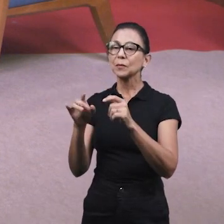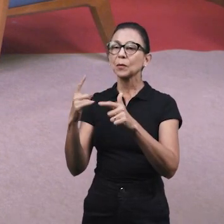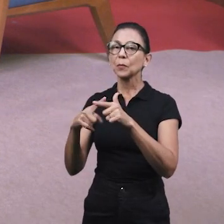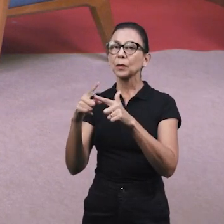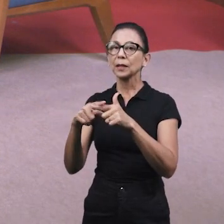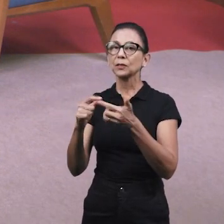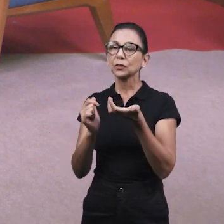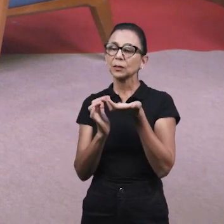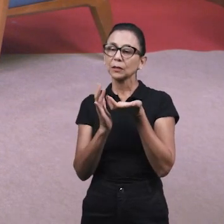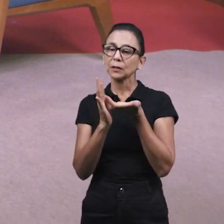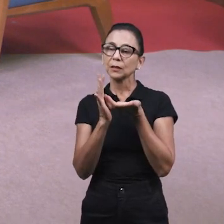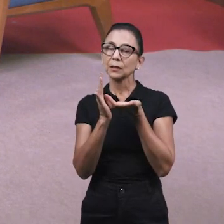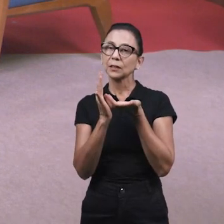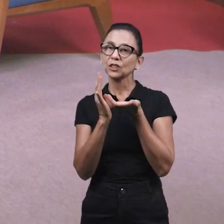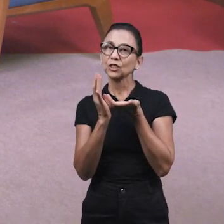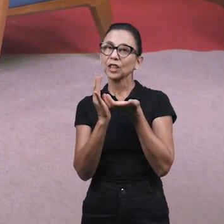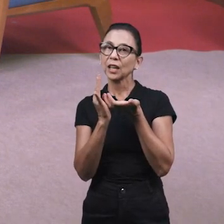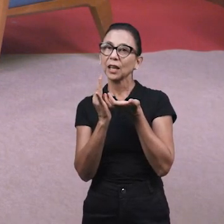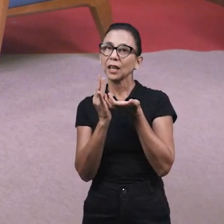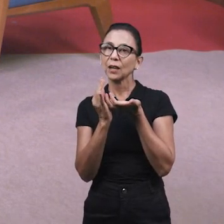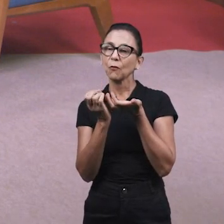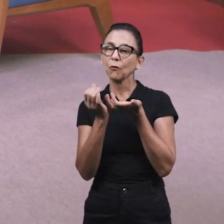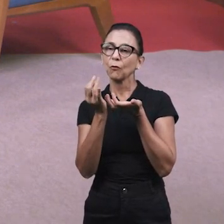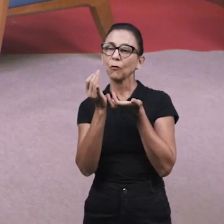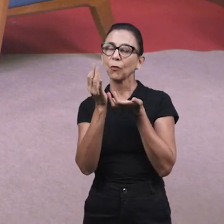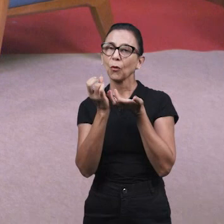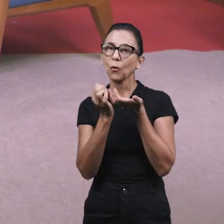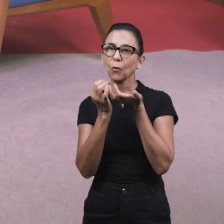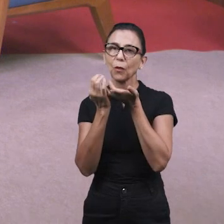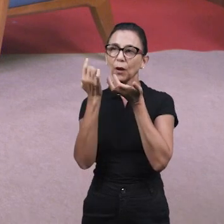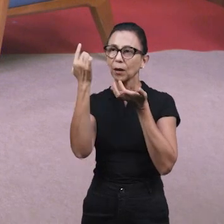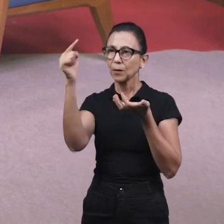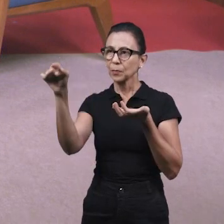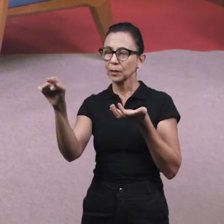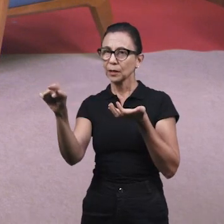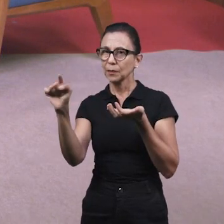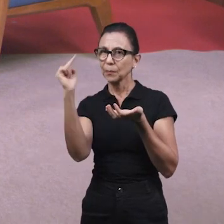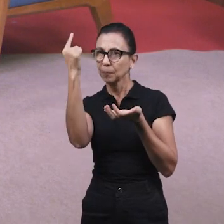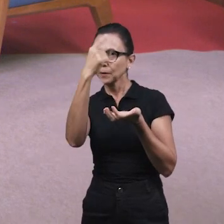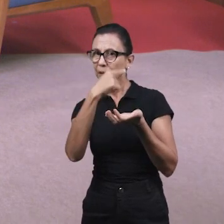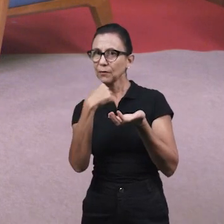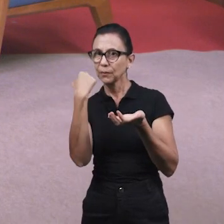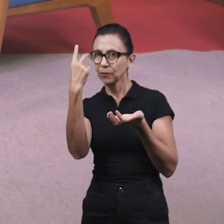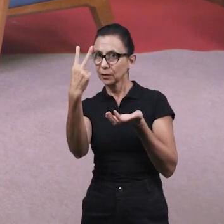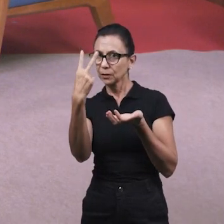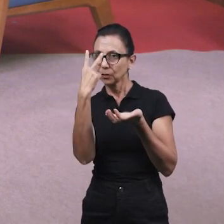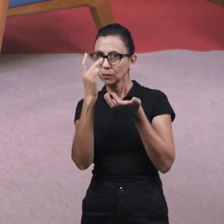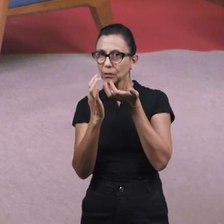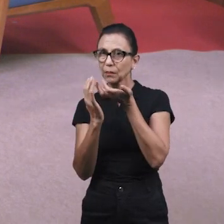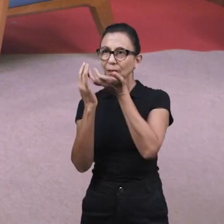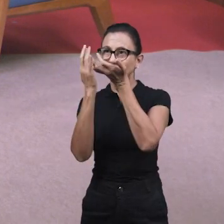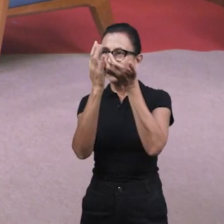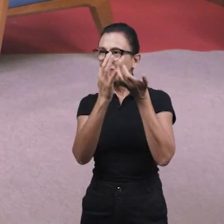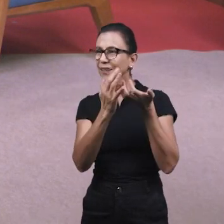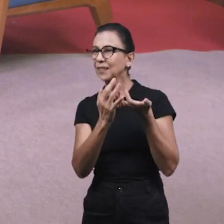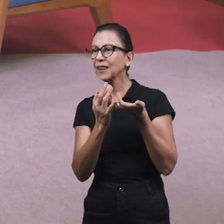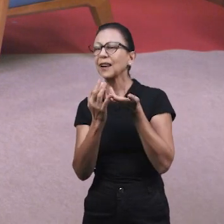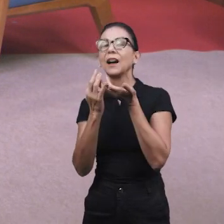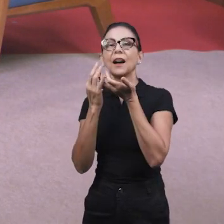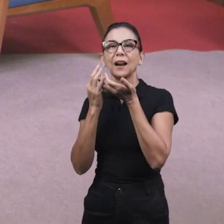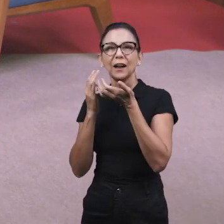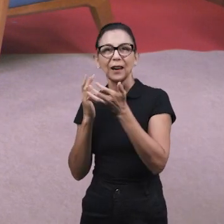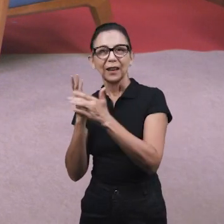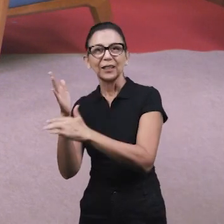Santo. Esse é o argumento, é a senha para a entrada, não é? É o homem com a bênção do Espírito Santo na sua